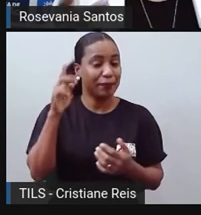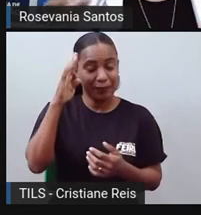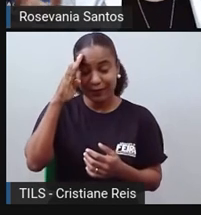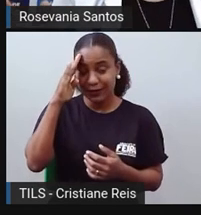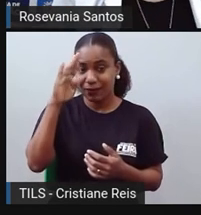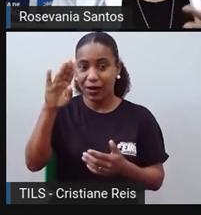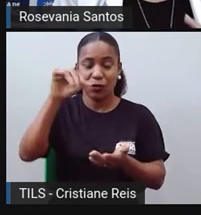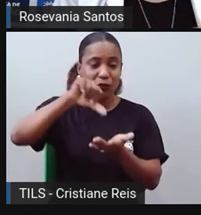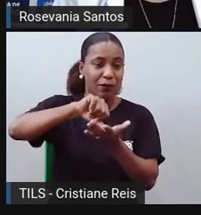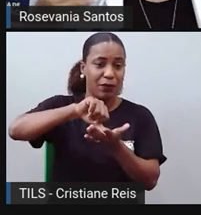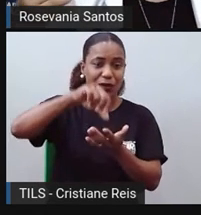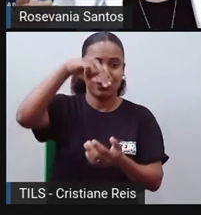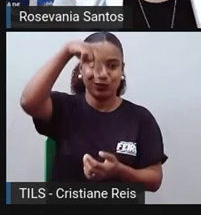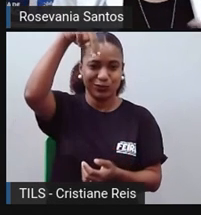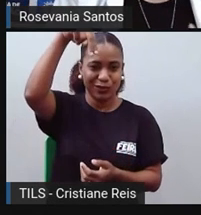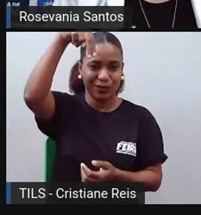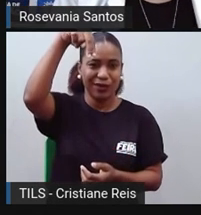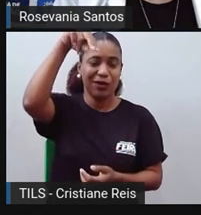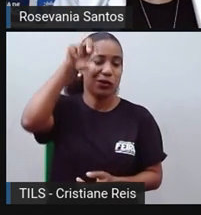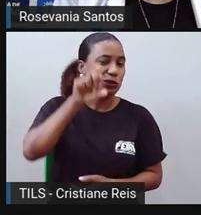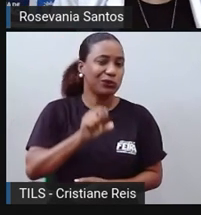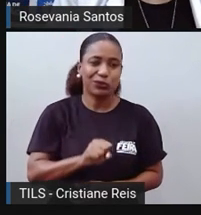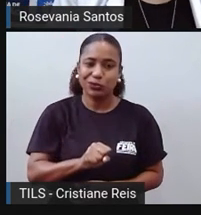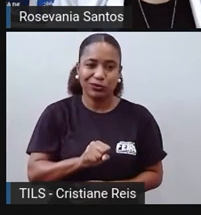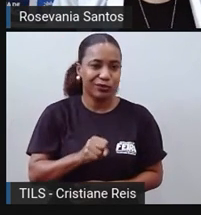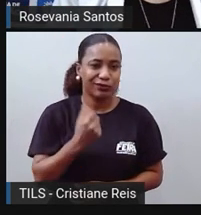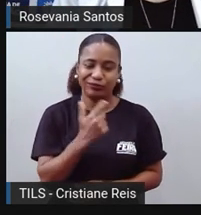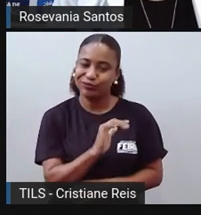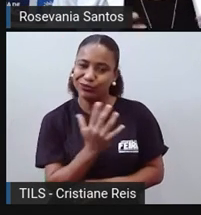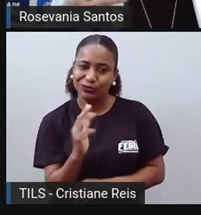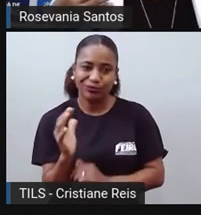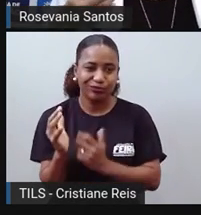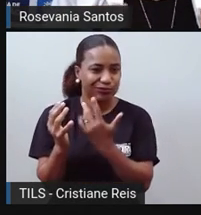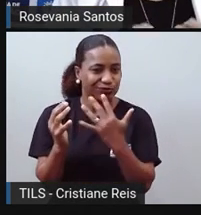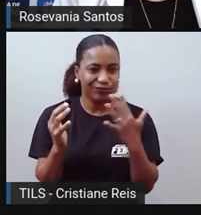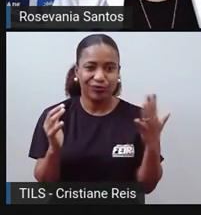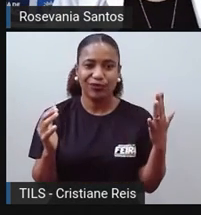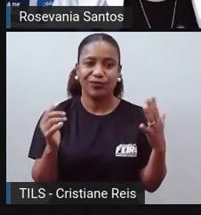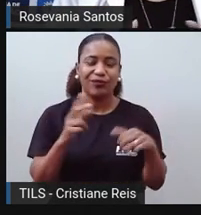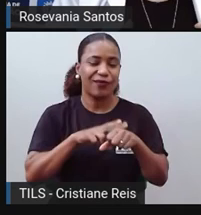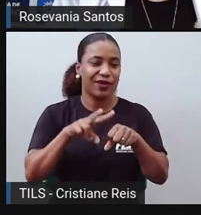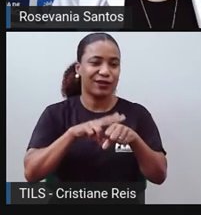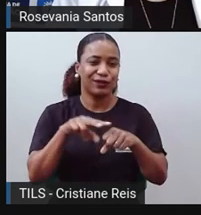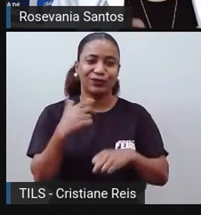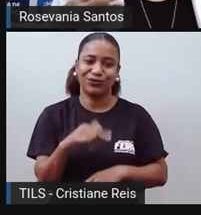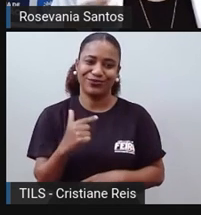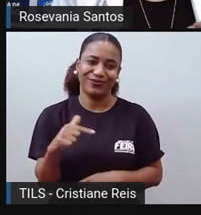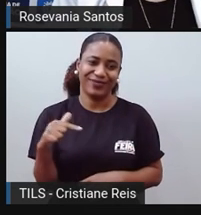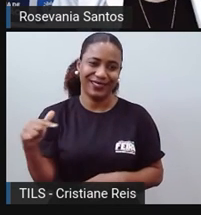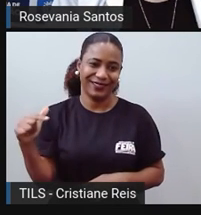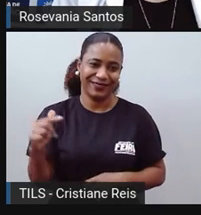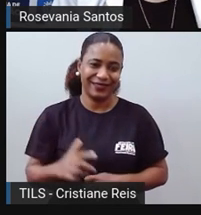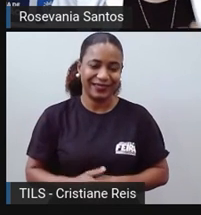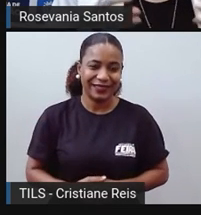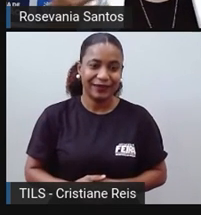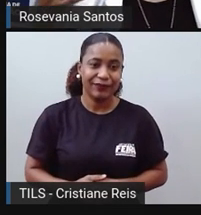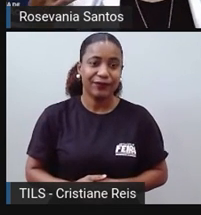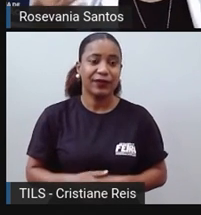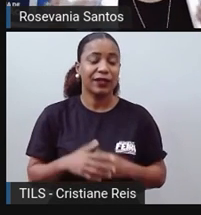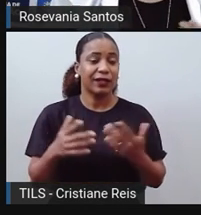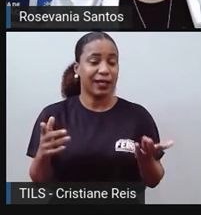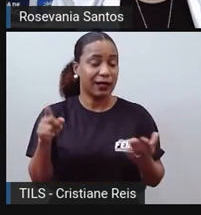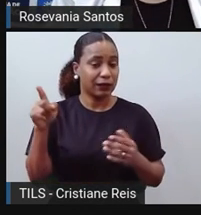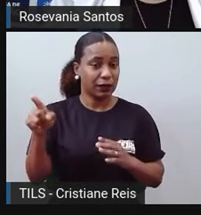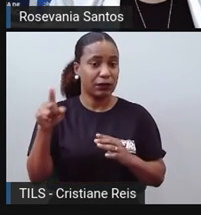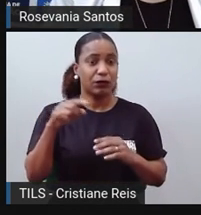Norte, porque no Polo Sul quase que você não observa nem essa formação aí. São, como vocês perceberam, áreas de baixas